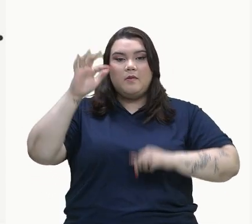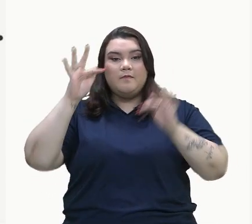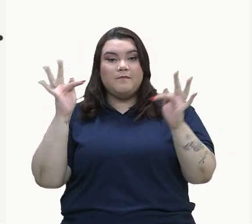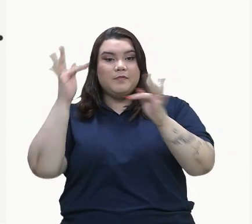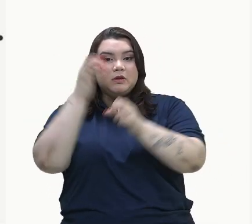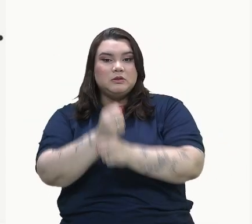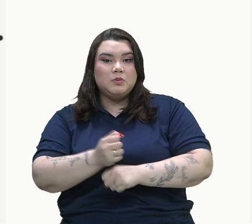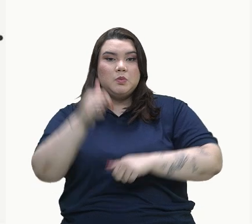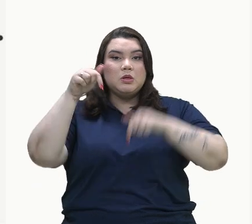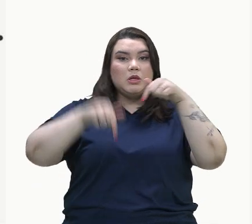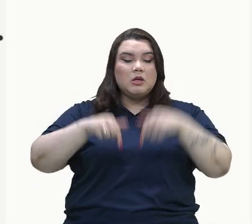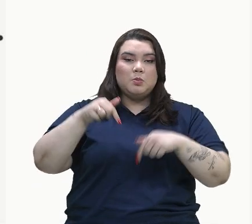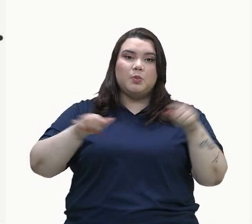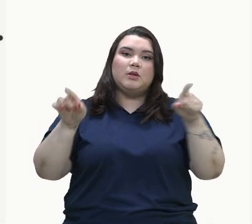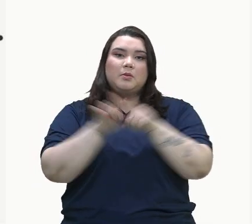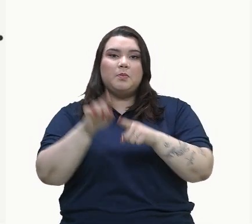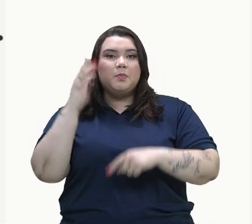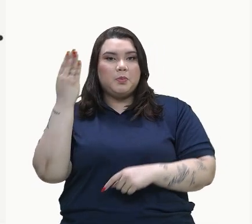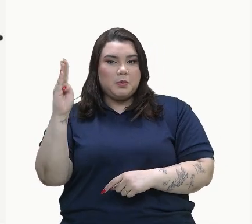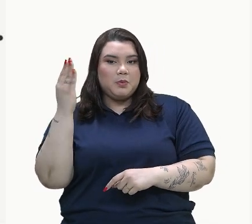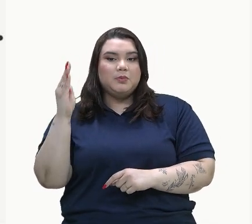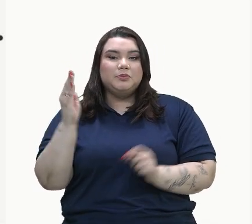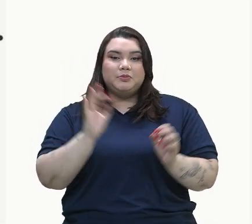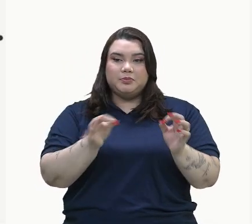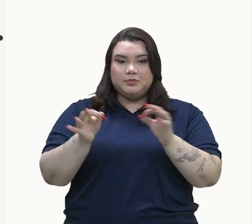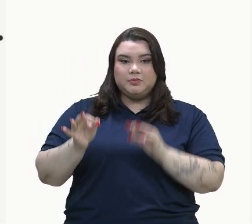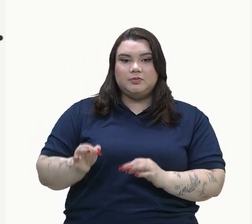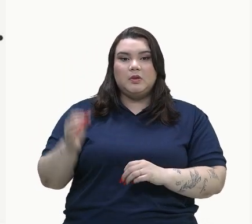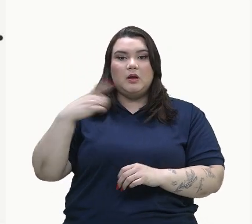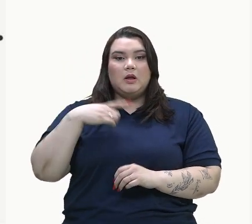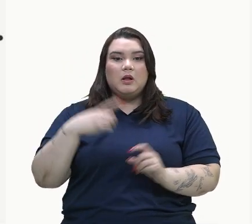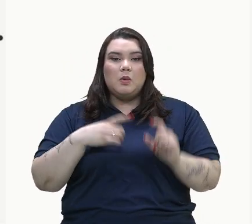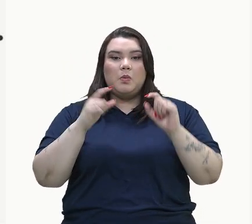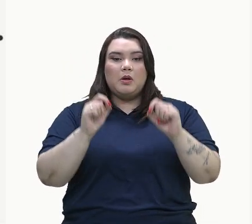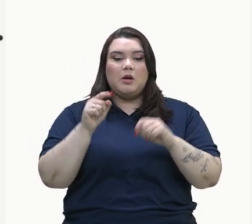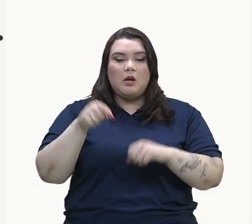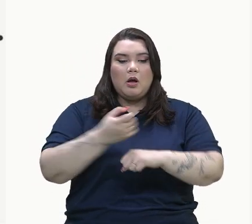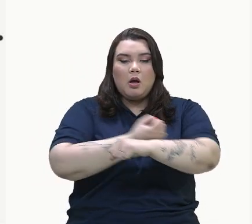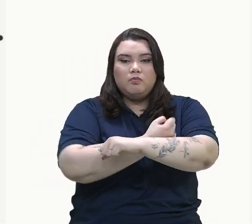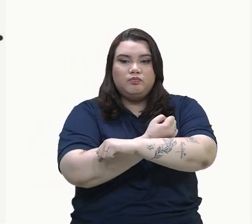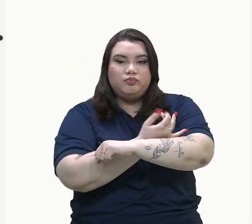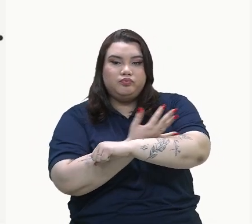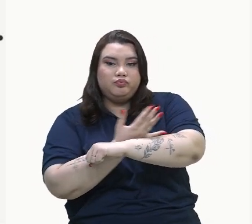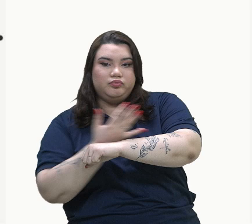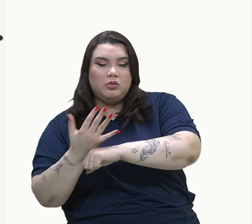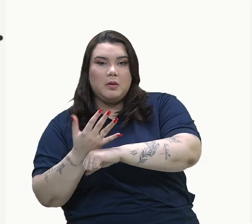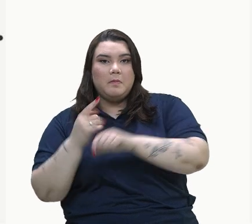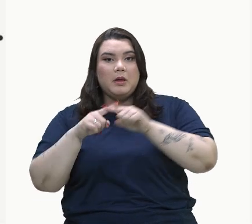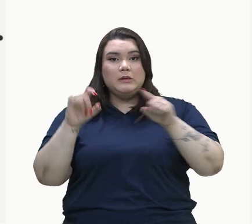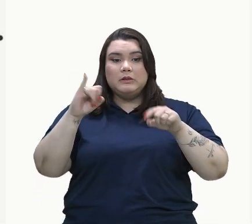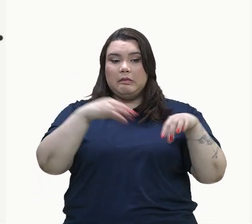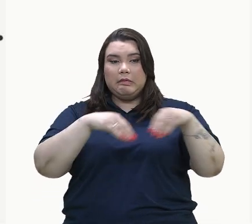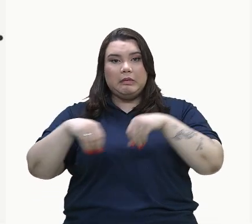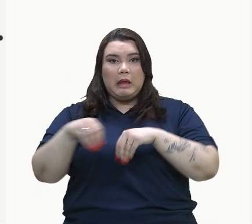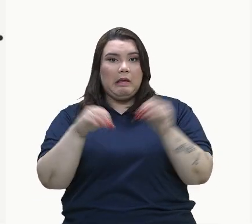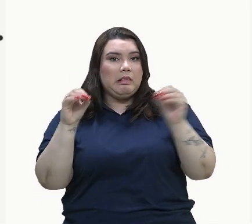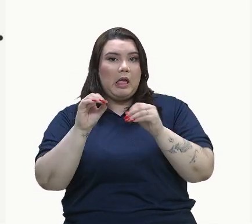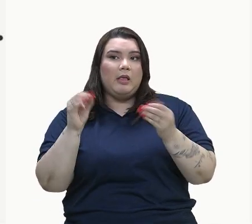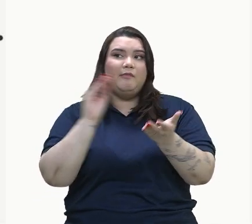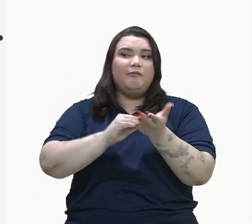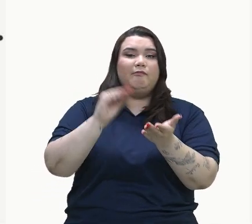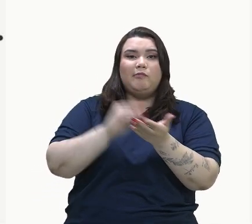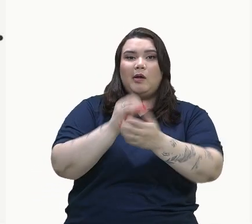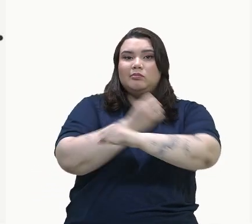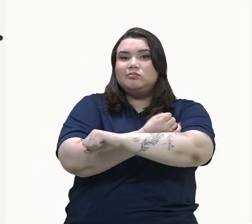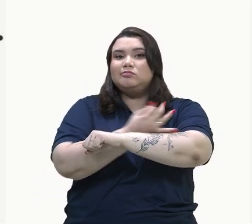também biológicos, certo? Ele sustenta a vida vegetal, sem o solo a gente não tem vegetação, ele